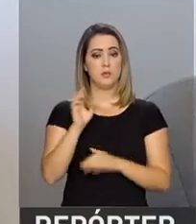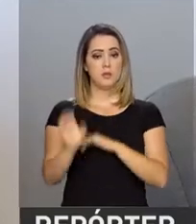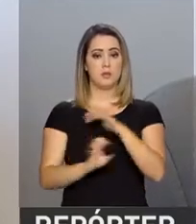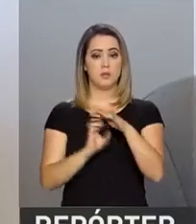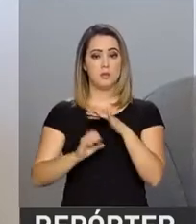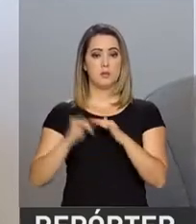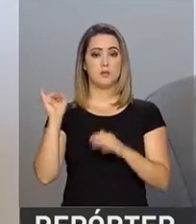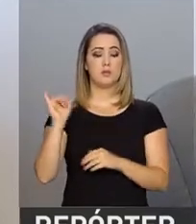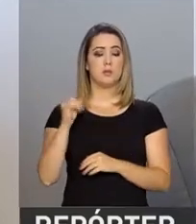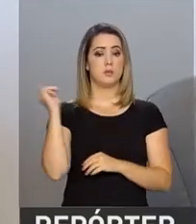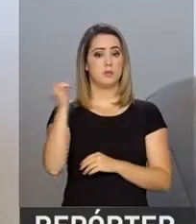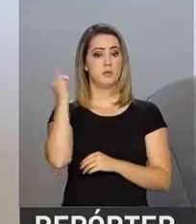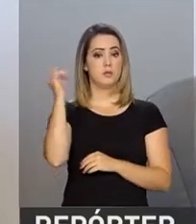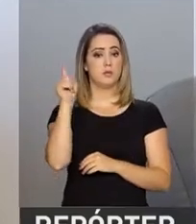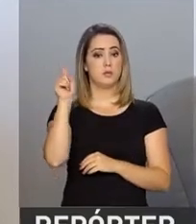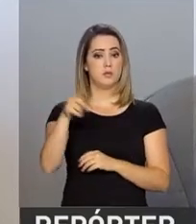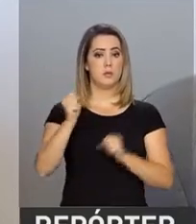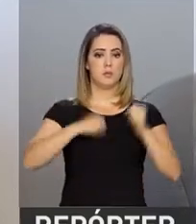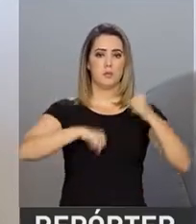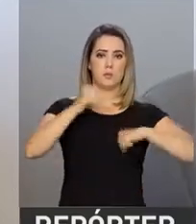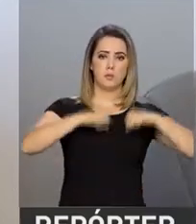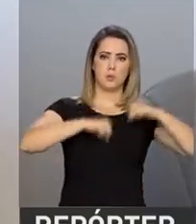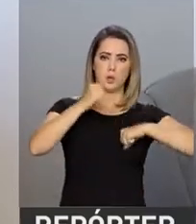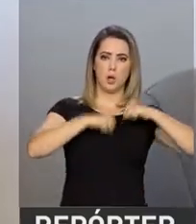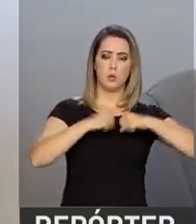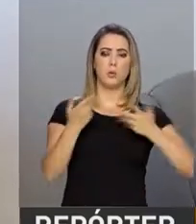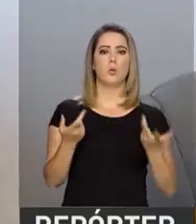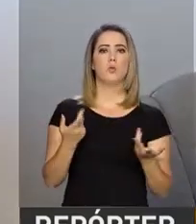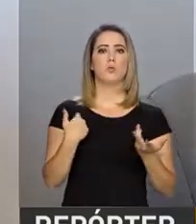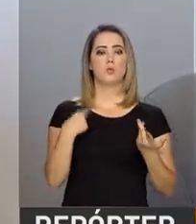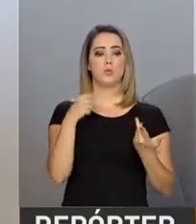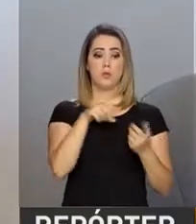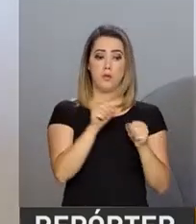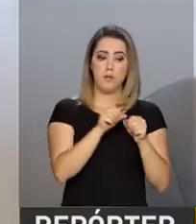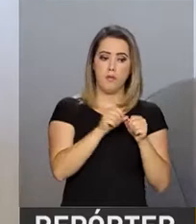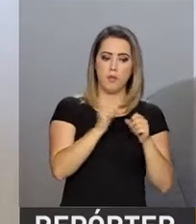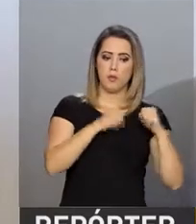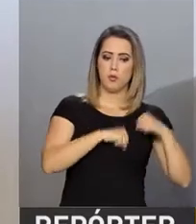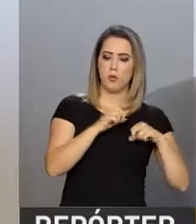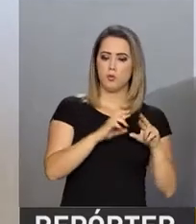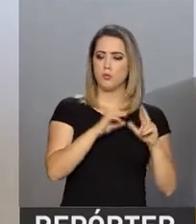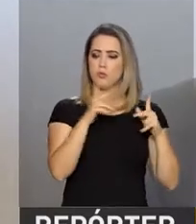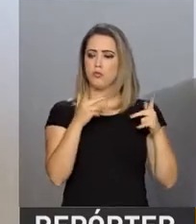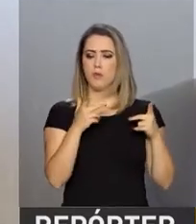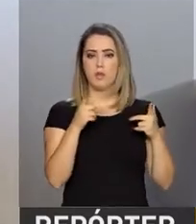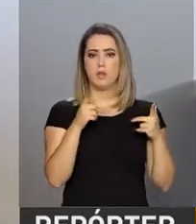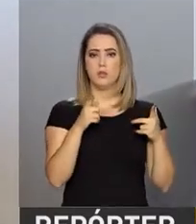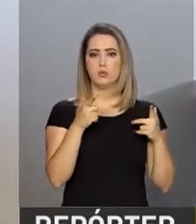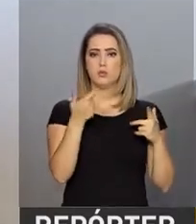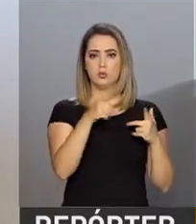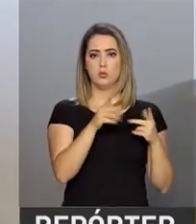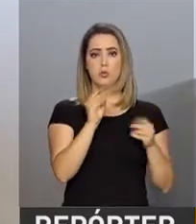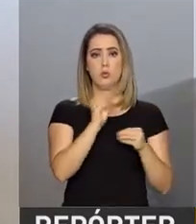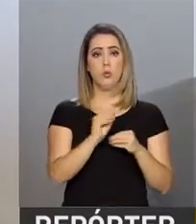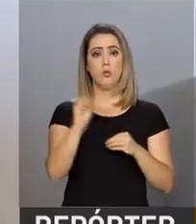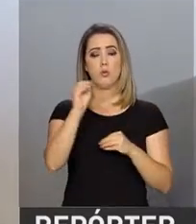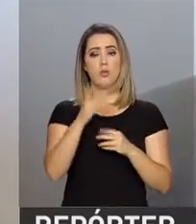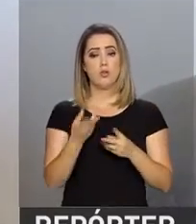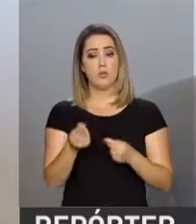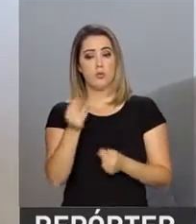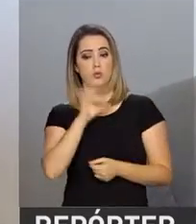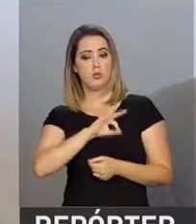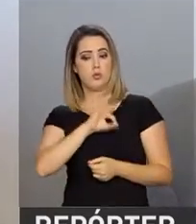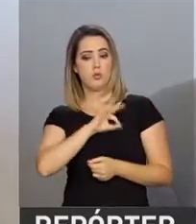são essencialmente empresas industriais. Elas exportam produtos diferenciados, elas geram renda